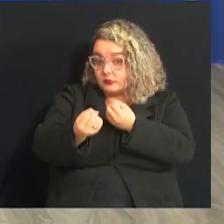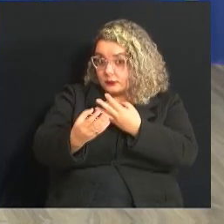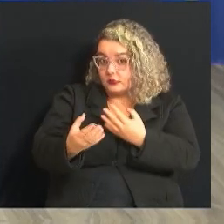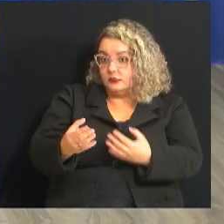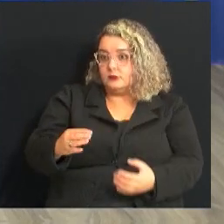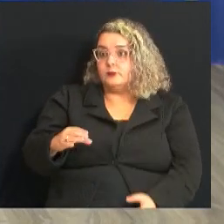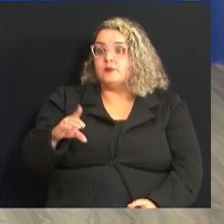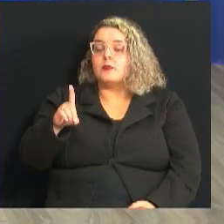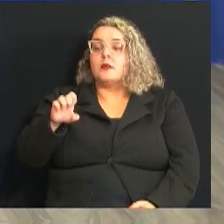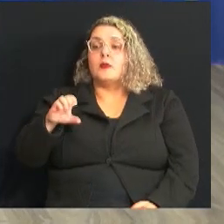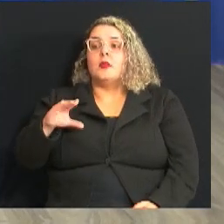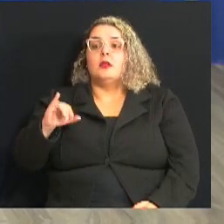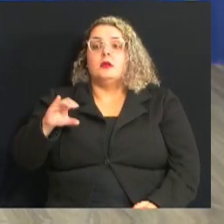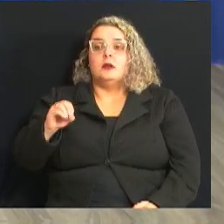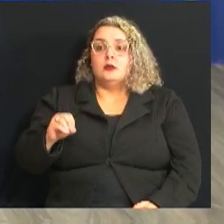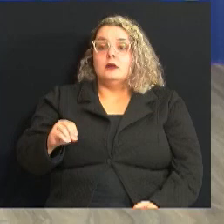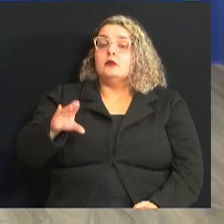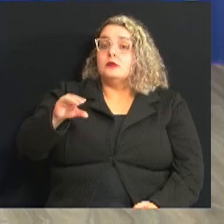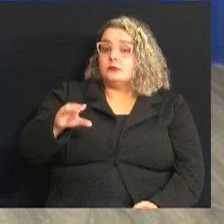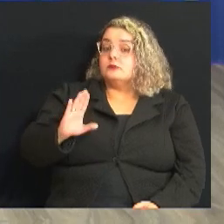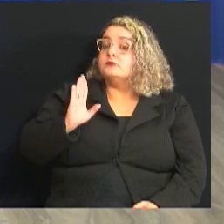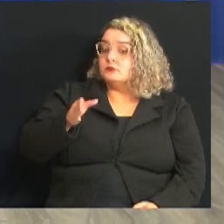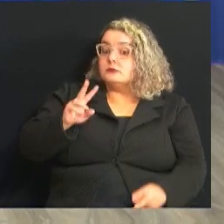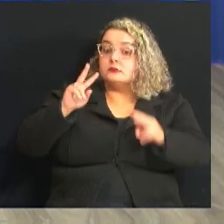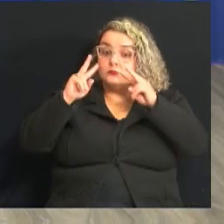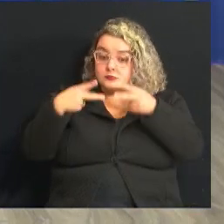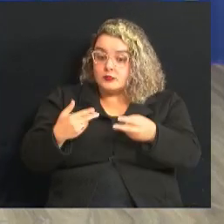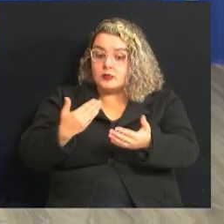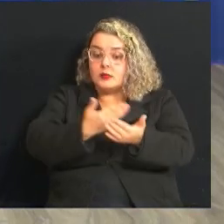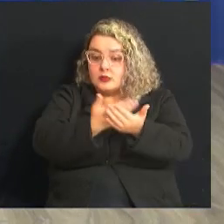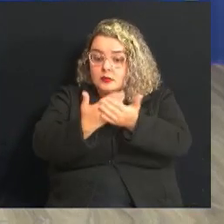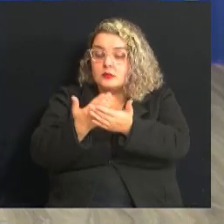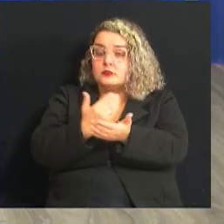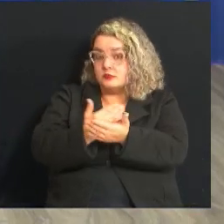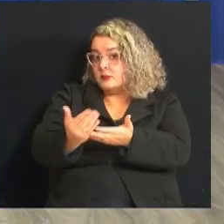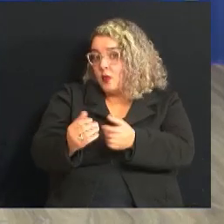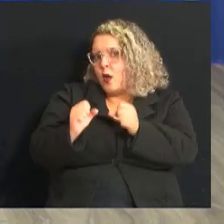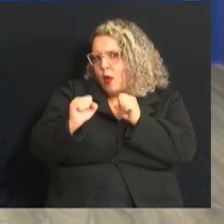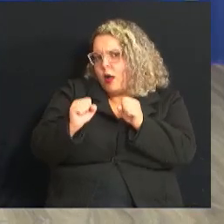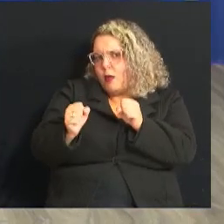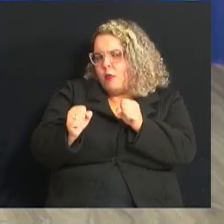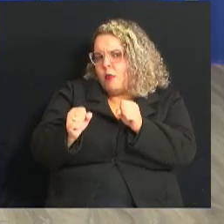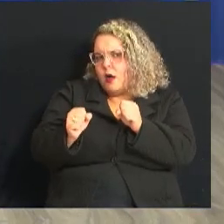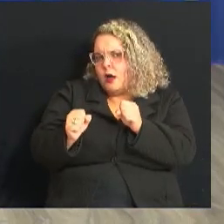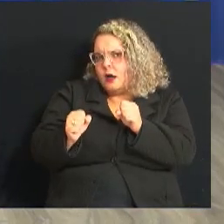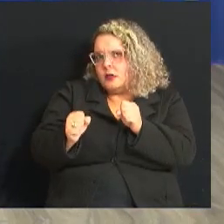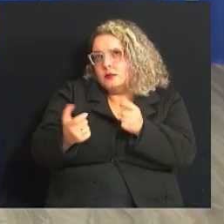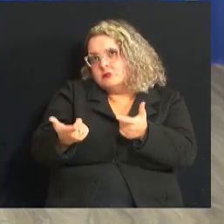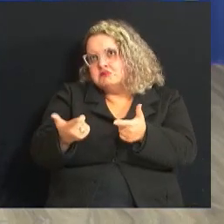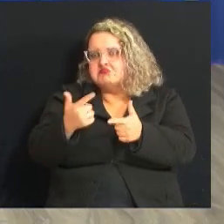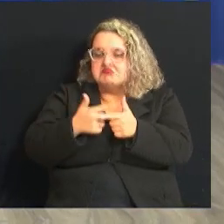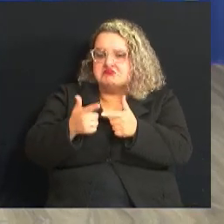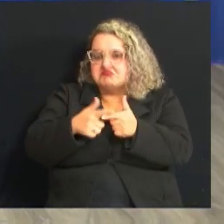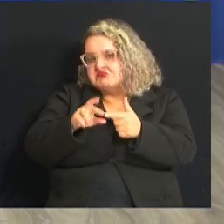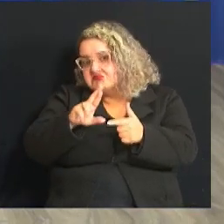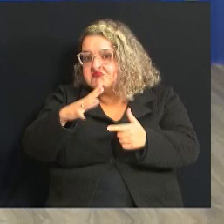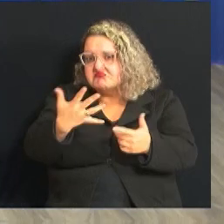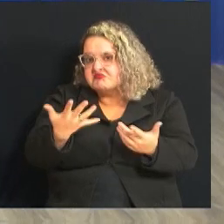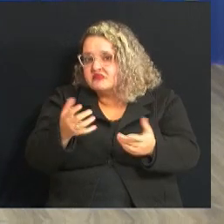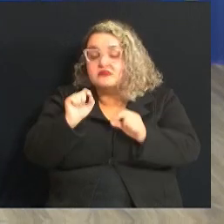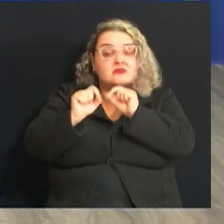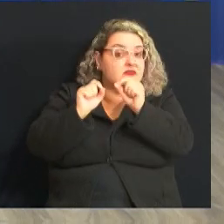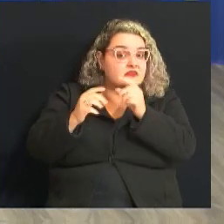os estudos já começaram, e aí, isso pode se tornar uma solução de fato? O que o